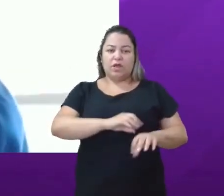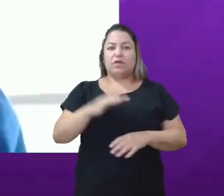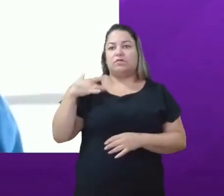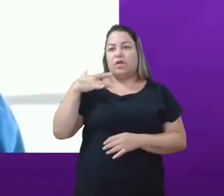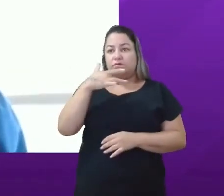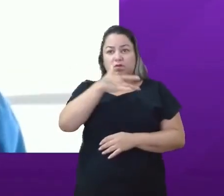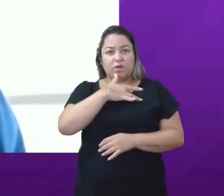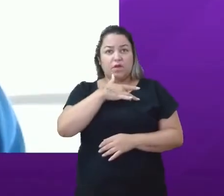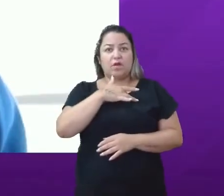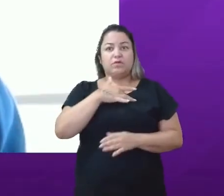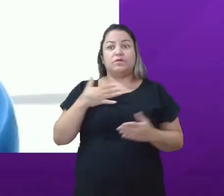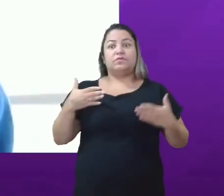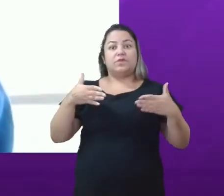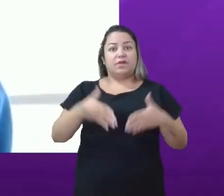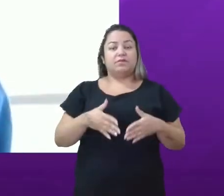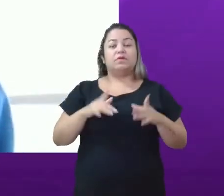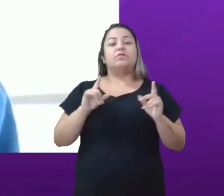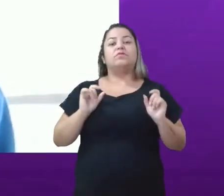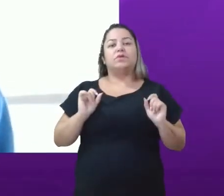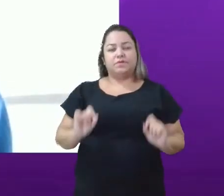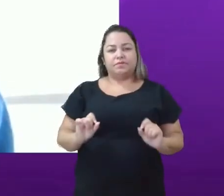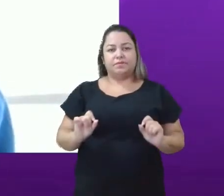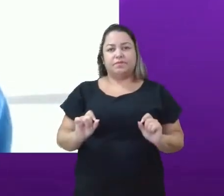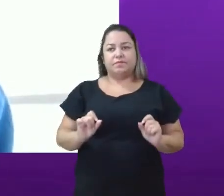saúde, à habitação. E essa